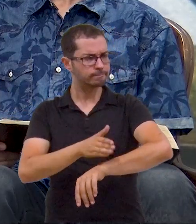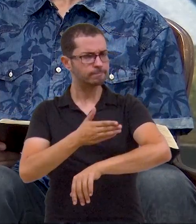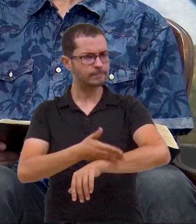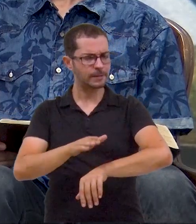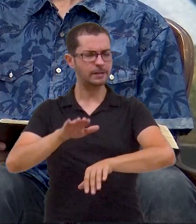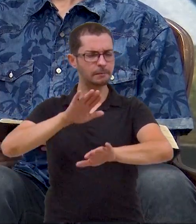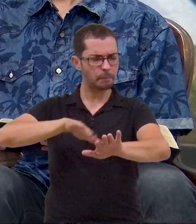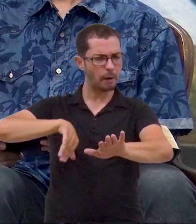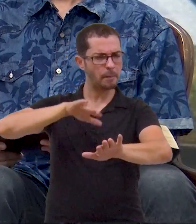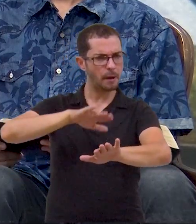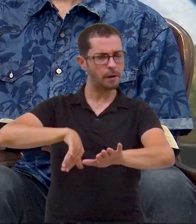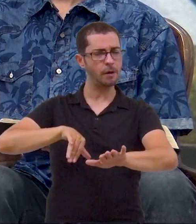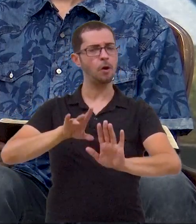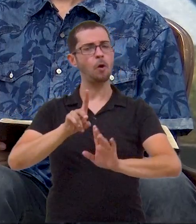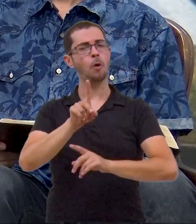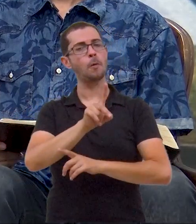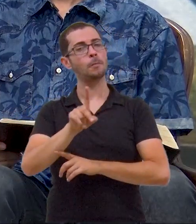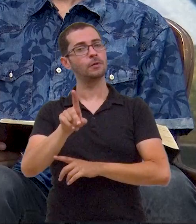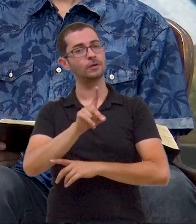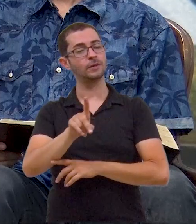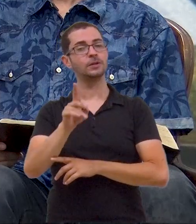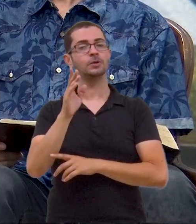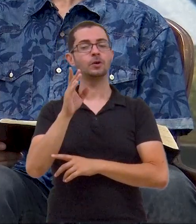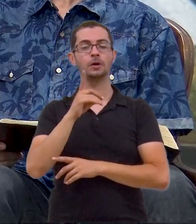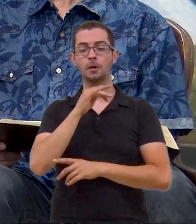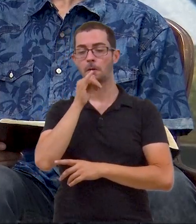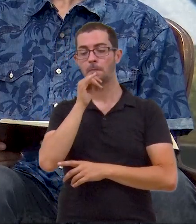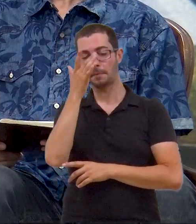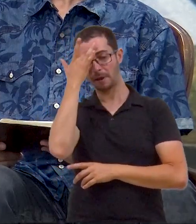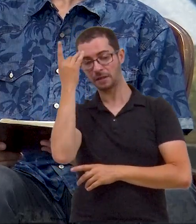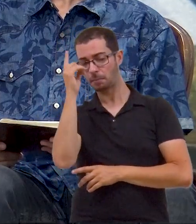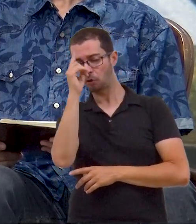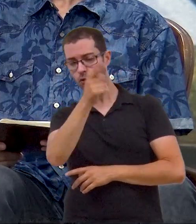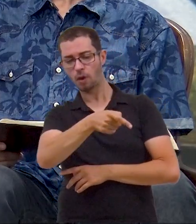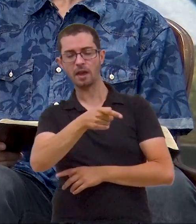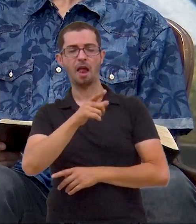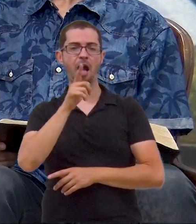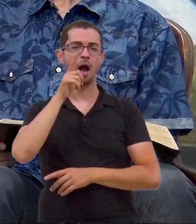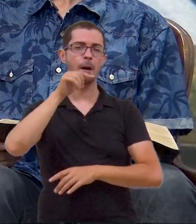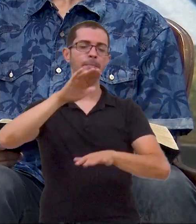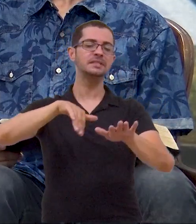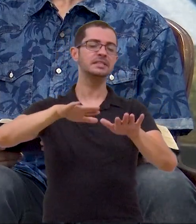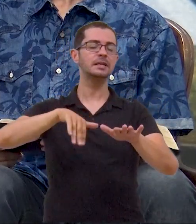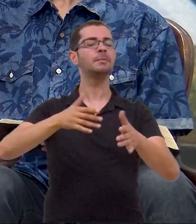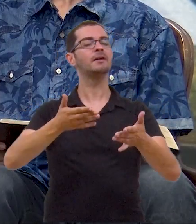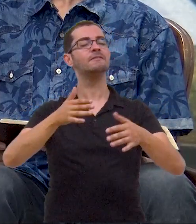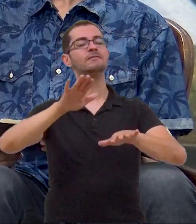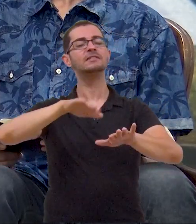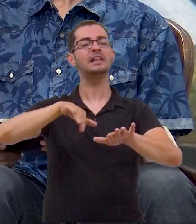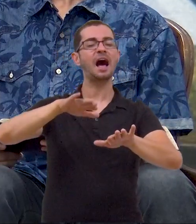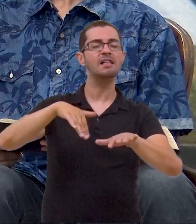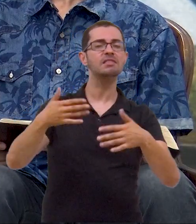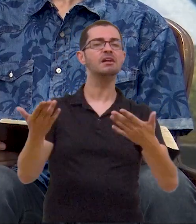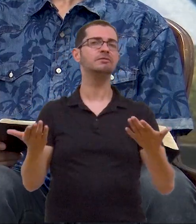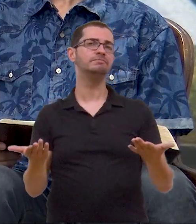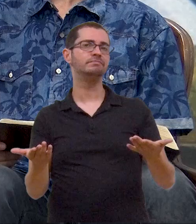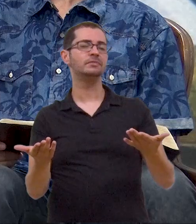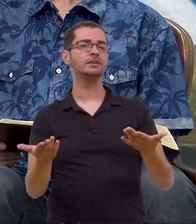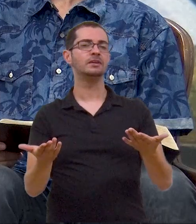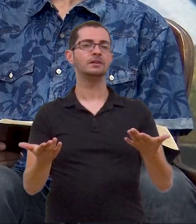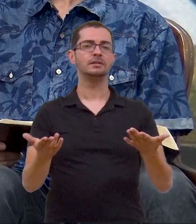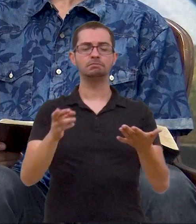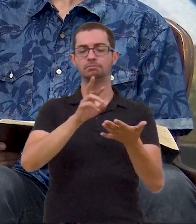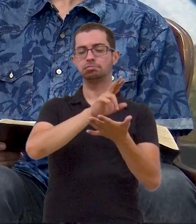bem, o professor de natação bota o cara lá dentro da água e diz assim, nada é tipo